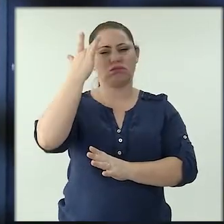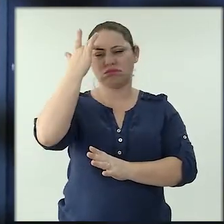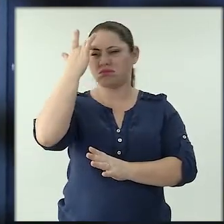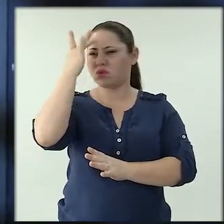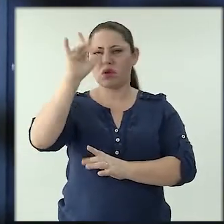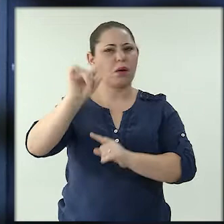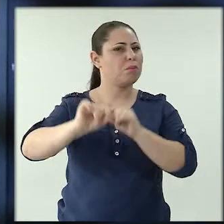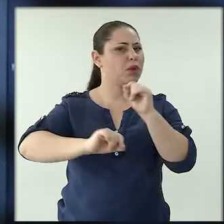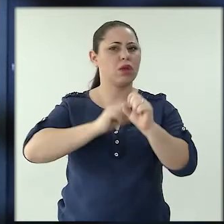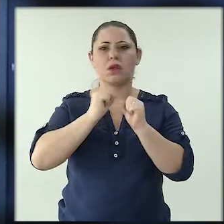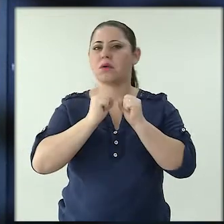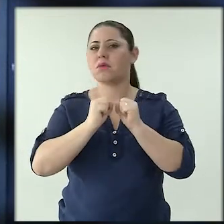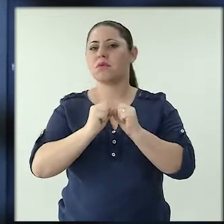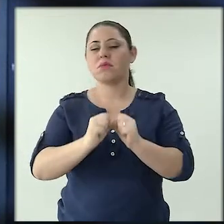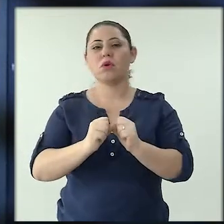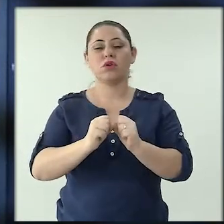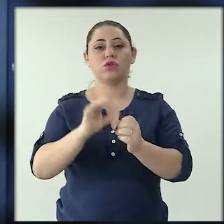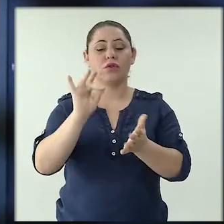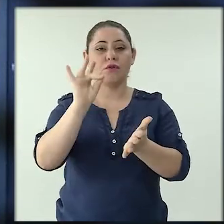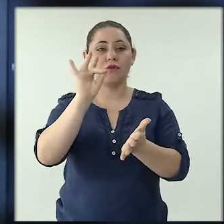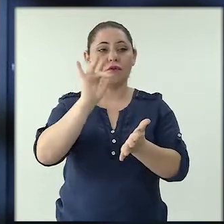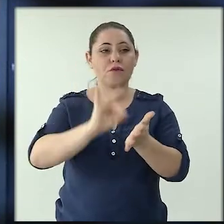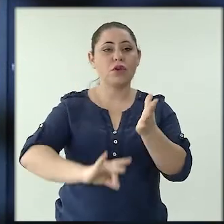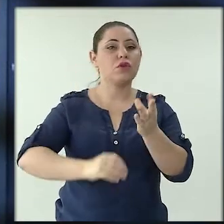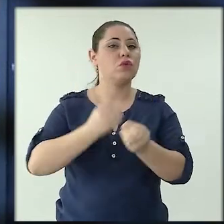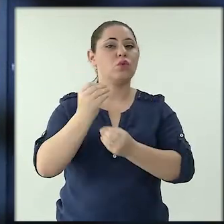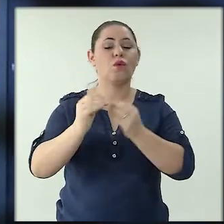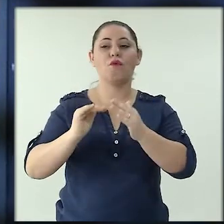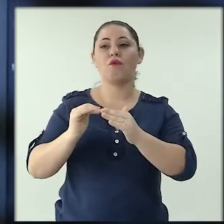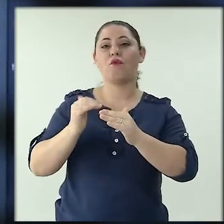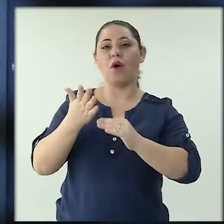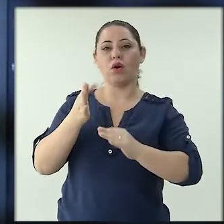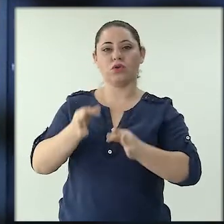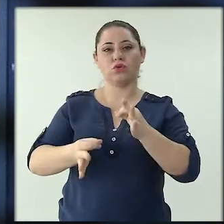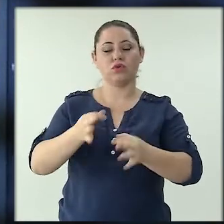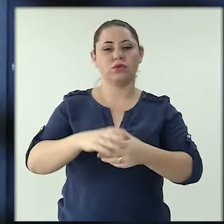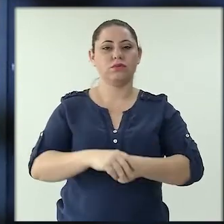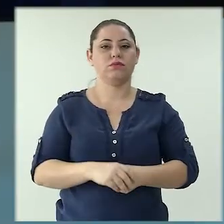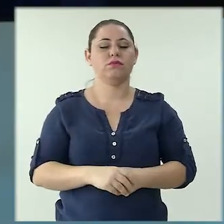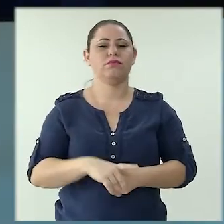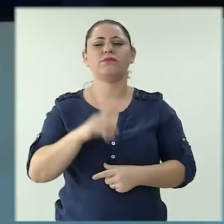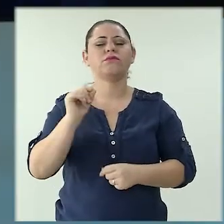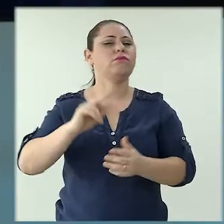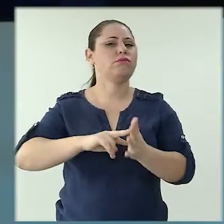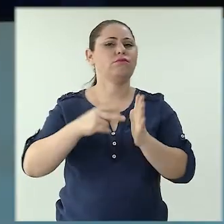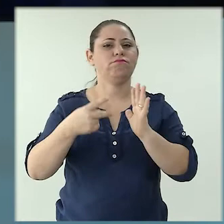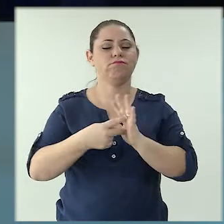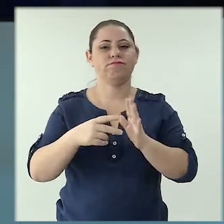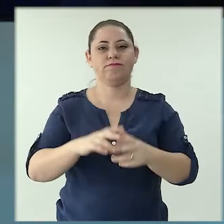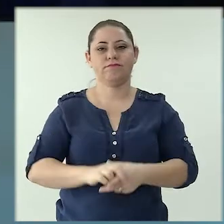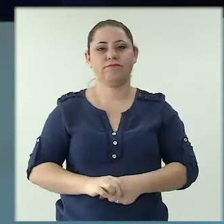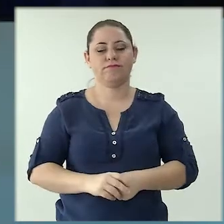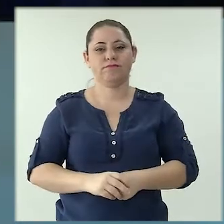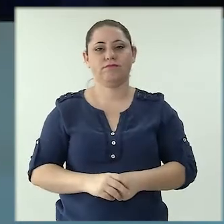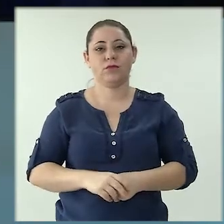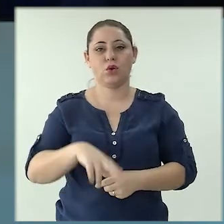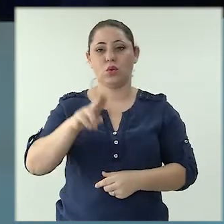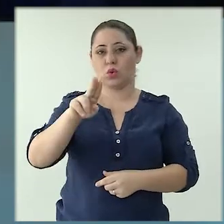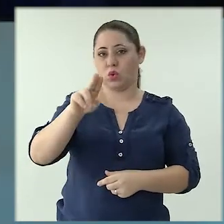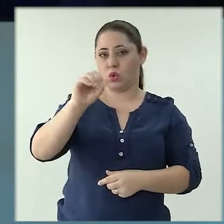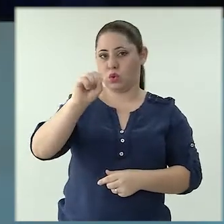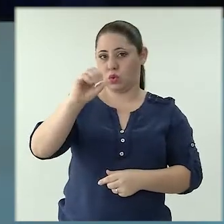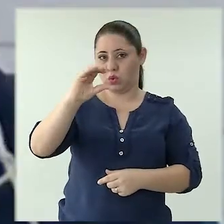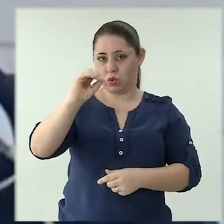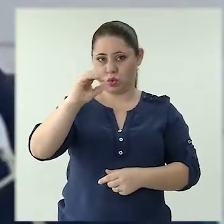nem que esse uso capião poderia ser feito de maneira extrajudicial? O que é o uso capião, Bruno? Então, o